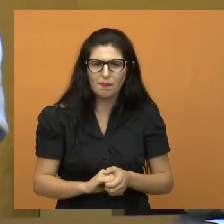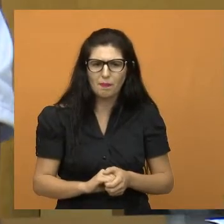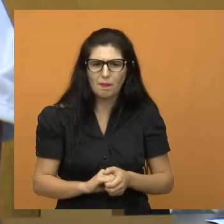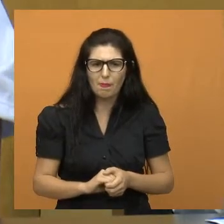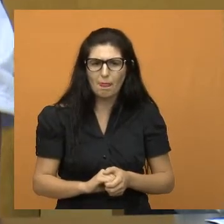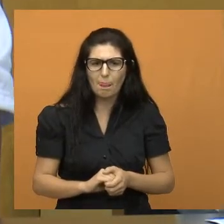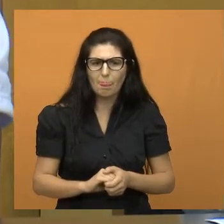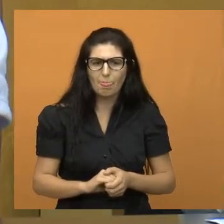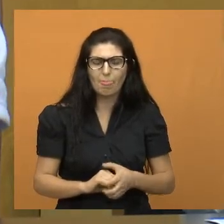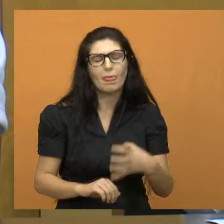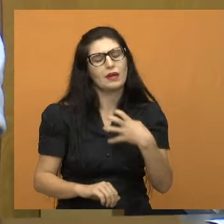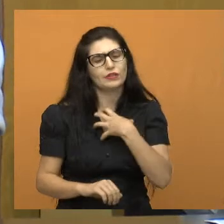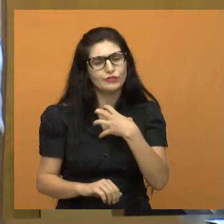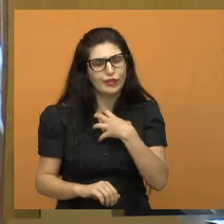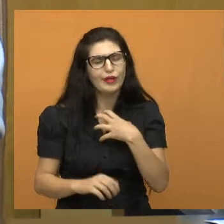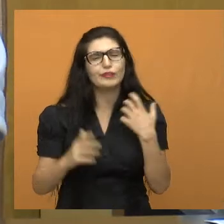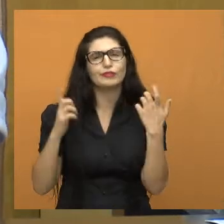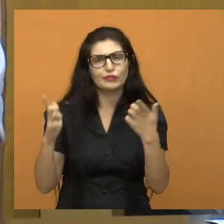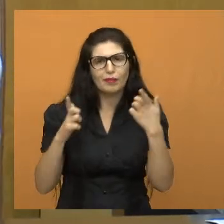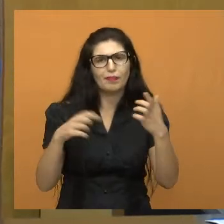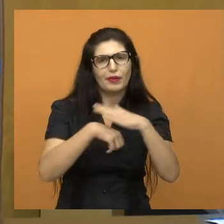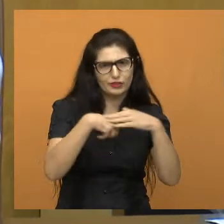de agir da campanha.